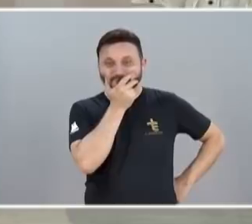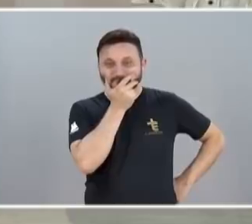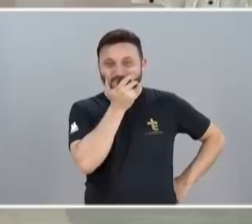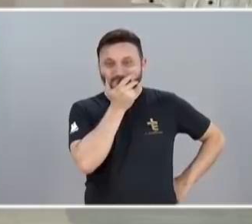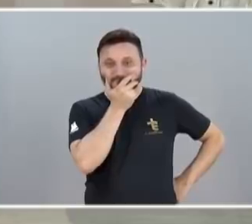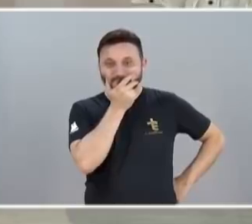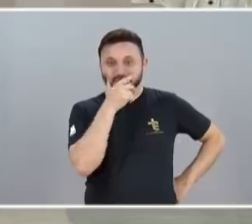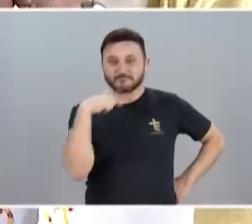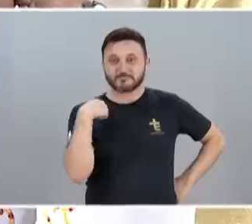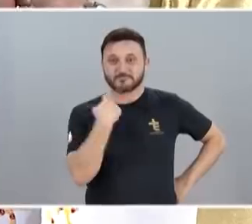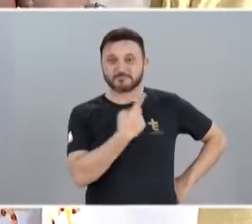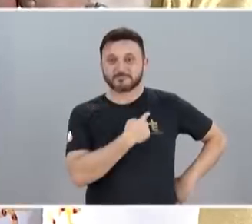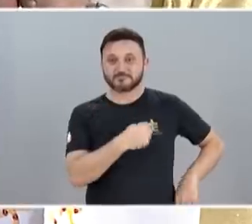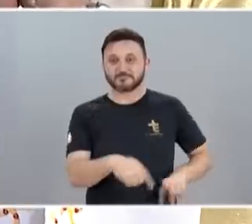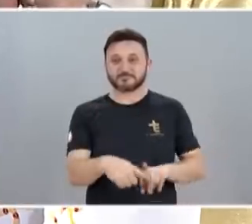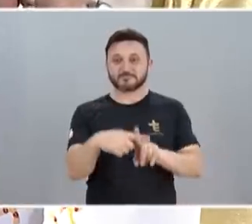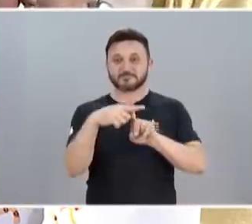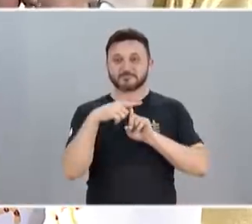para nós cristãos.